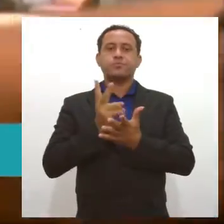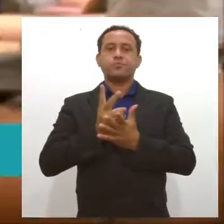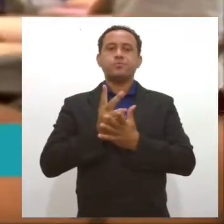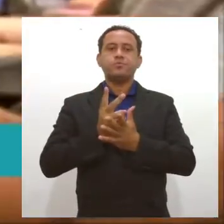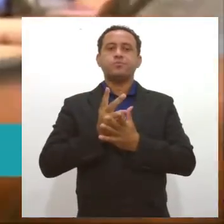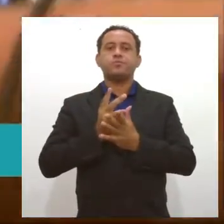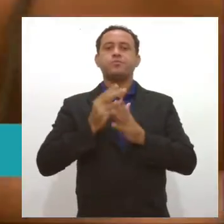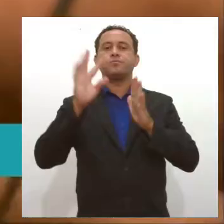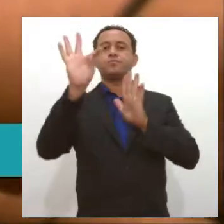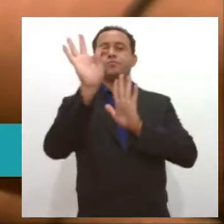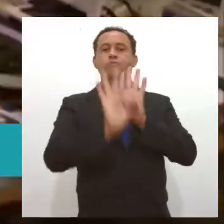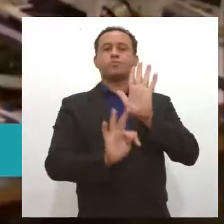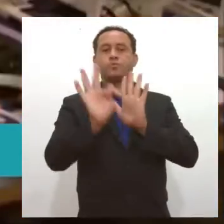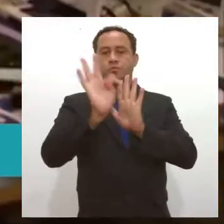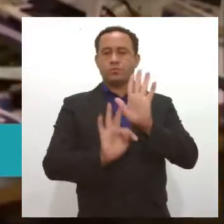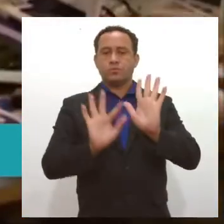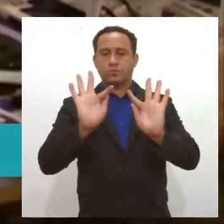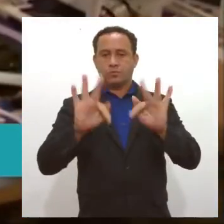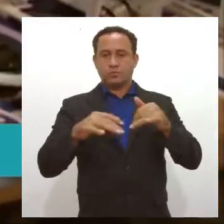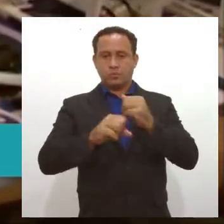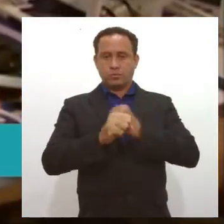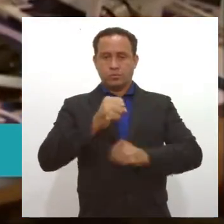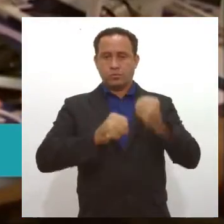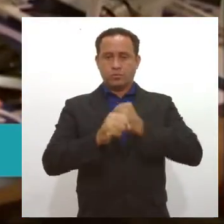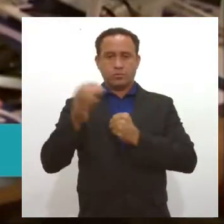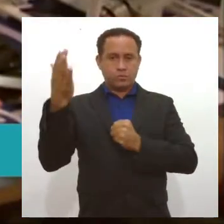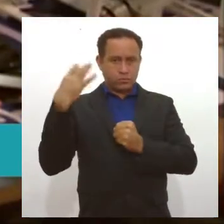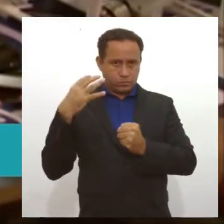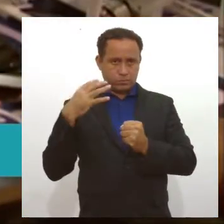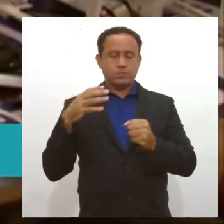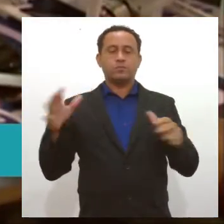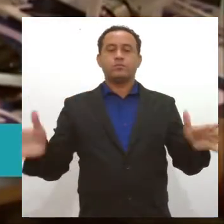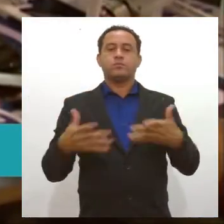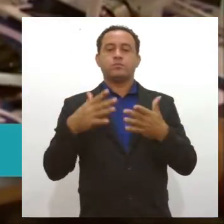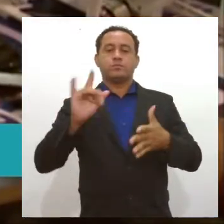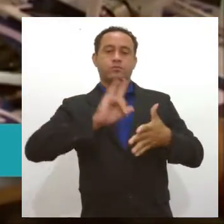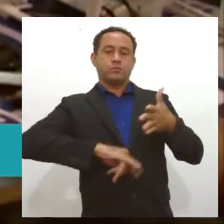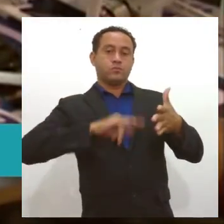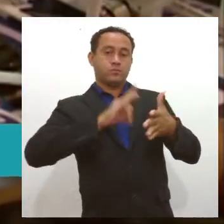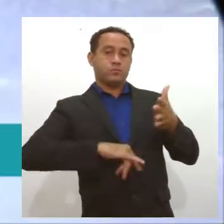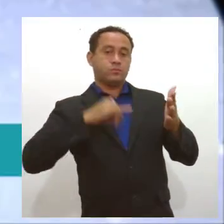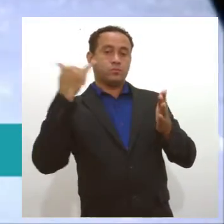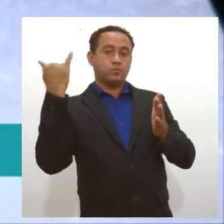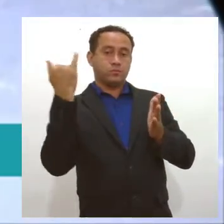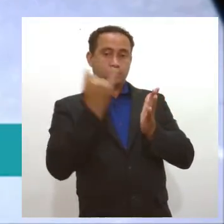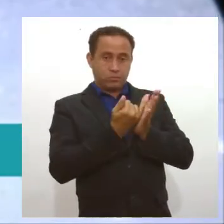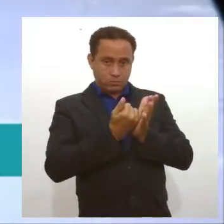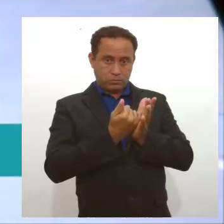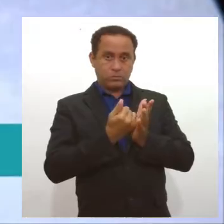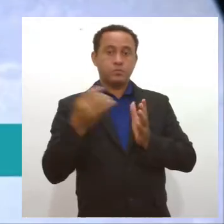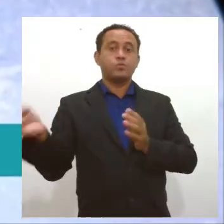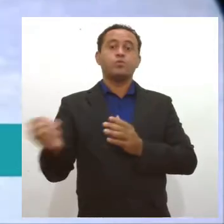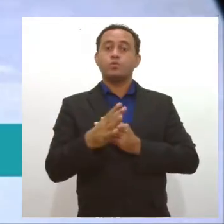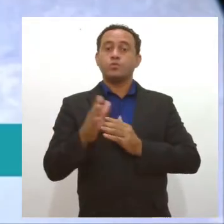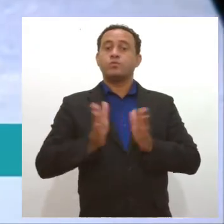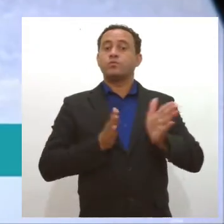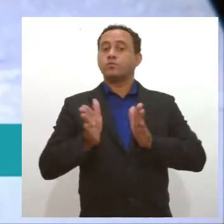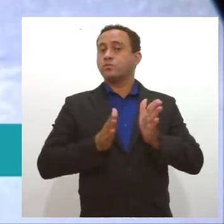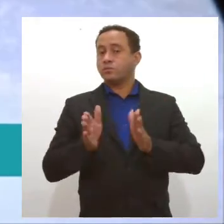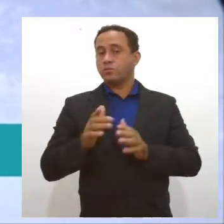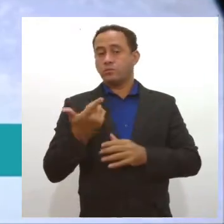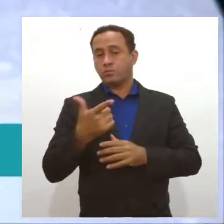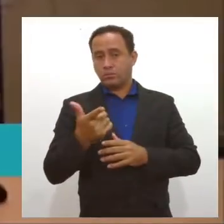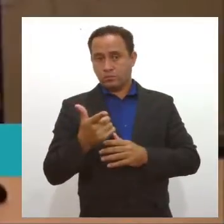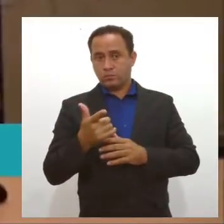pela Câmara no final do ano passado, que prevê incentivos fiscais às empresas inovadoras sem limite de prazo, mas